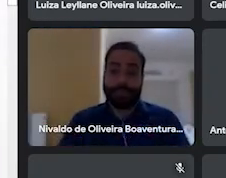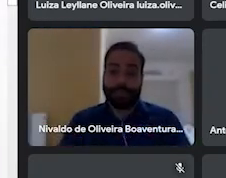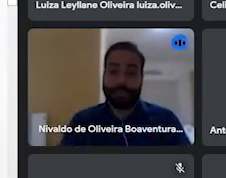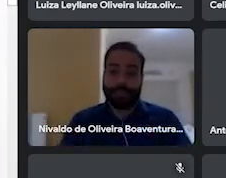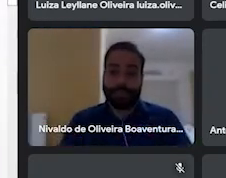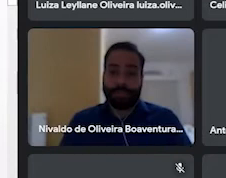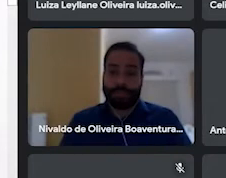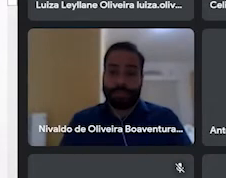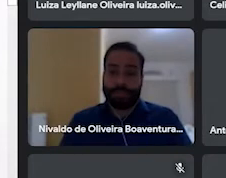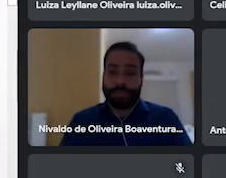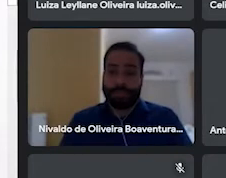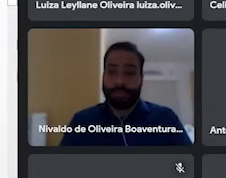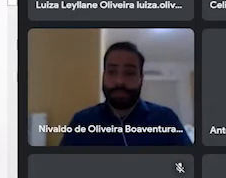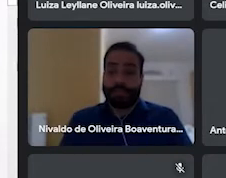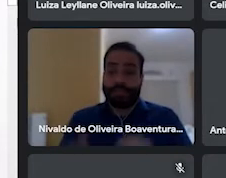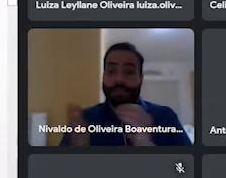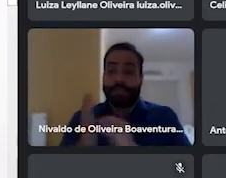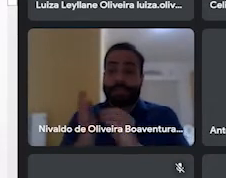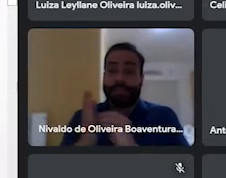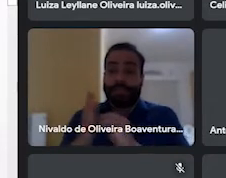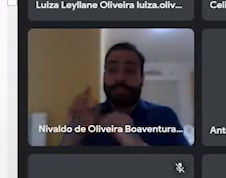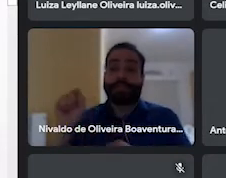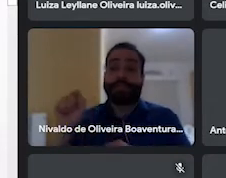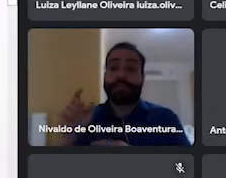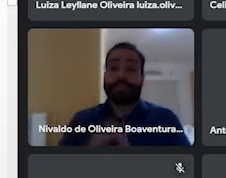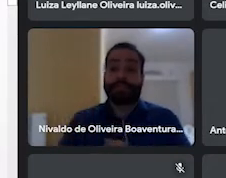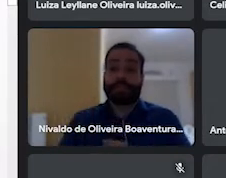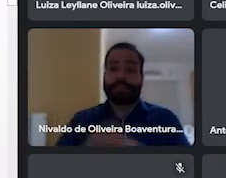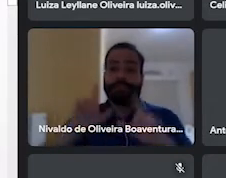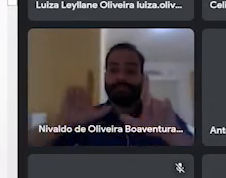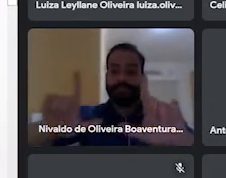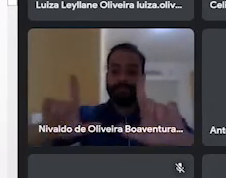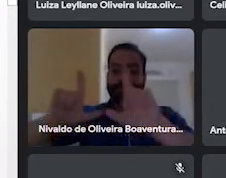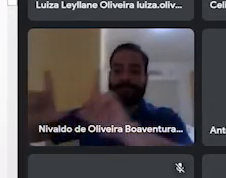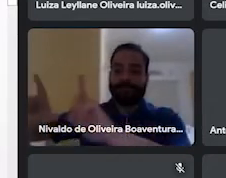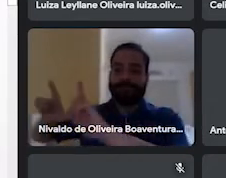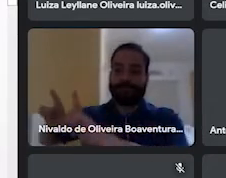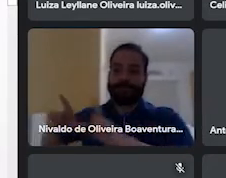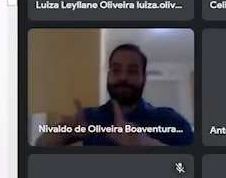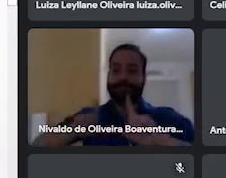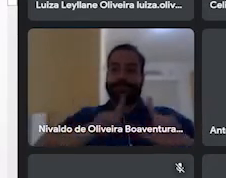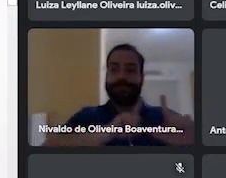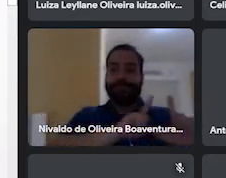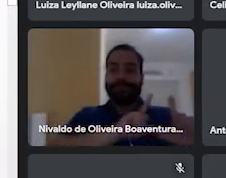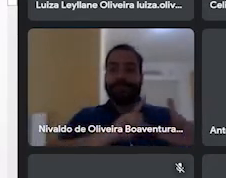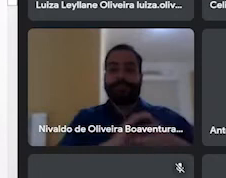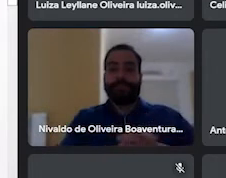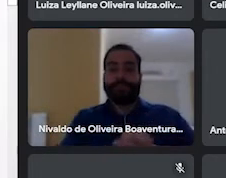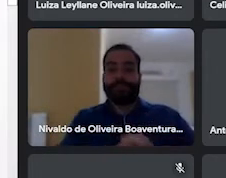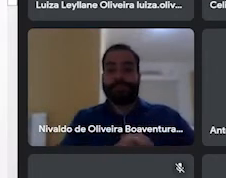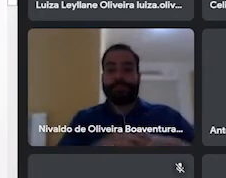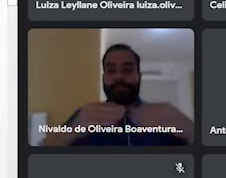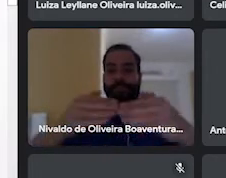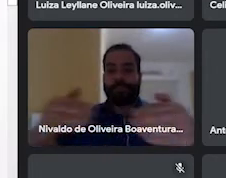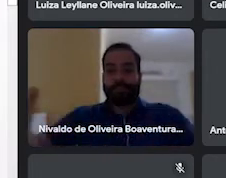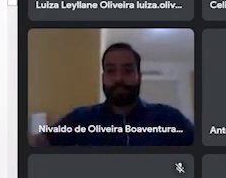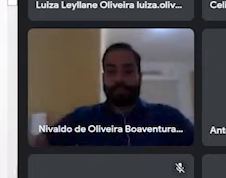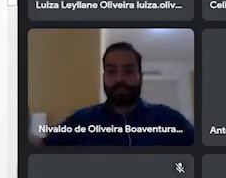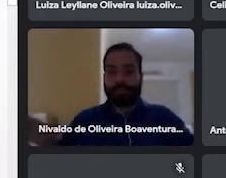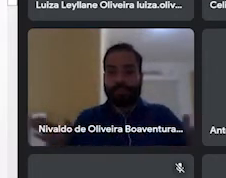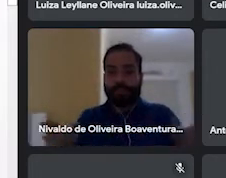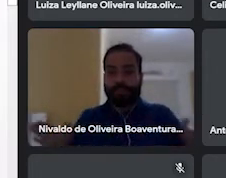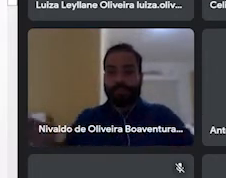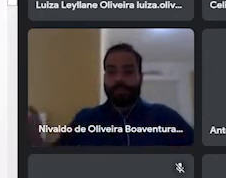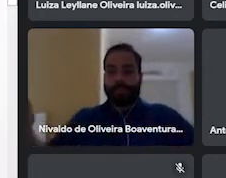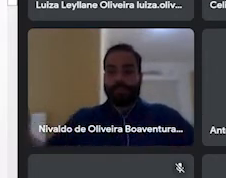Não colocaram o quê? Tinha que fazer uma sinalização e fazer ali um curralzinho, uma passagem